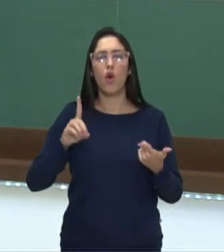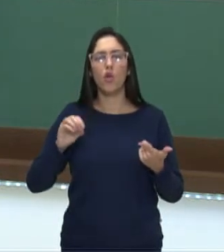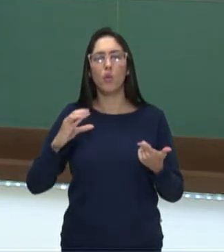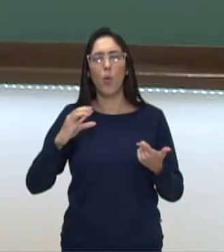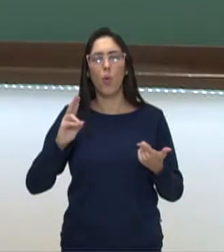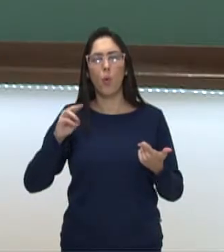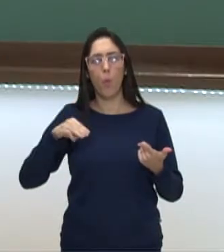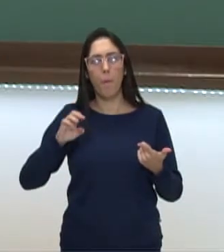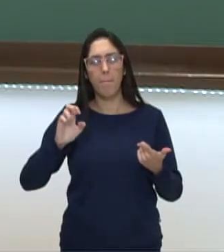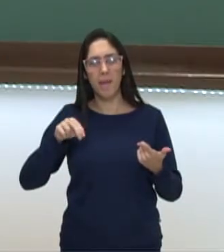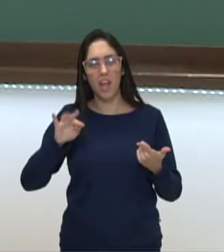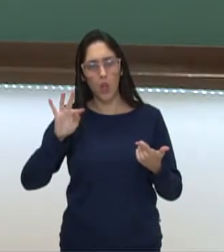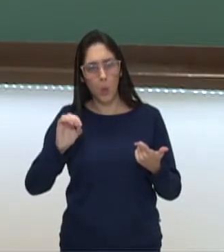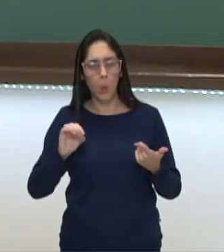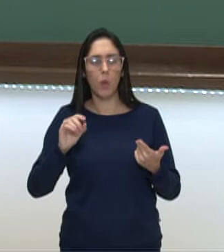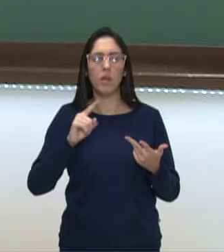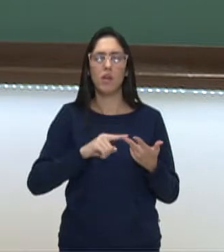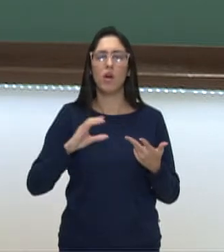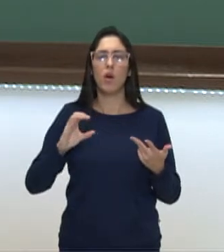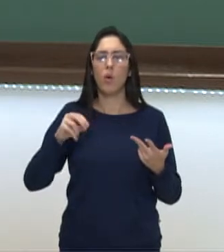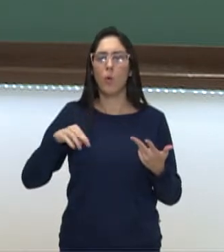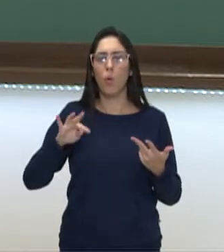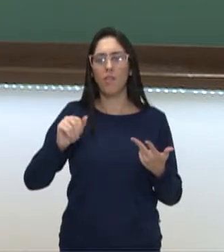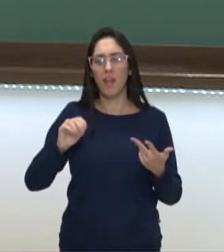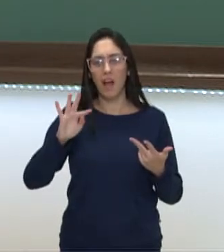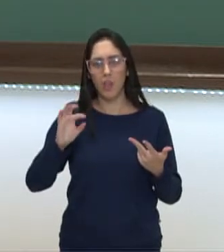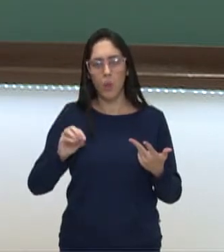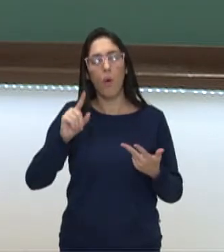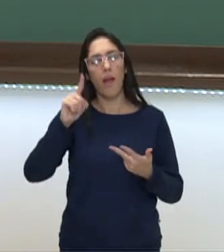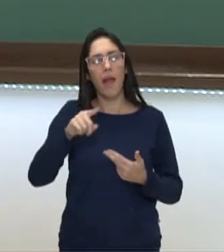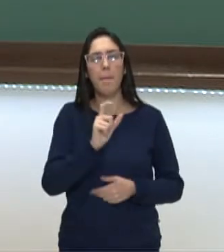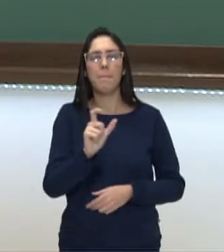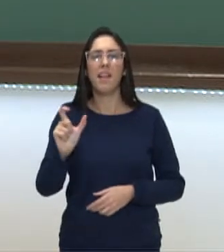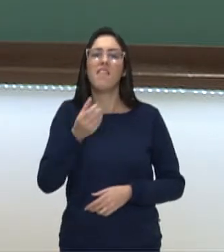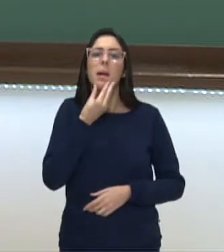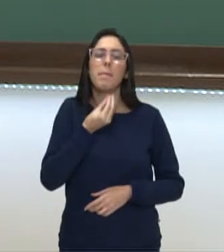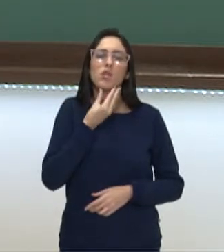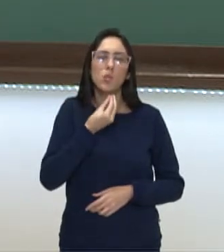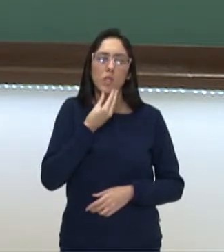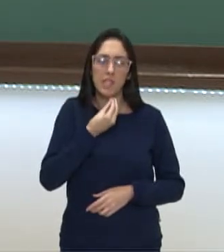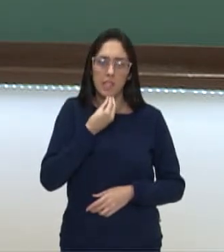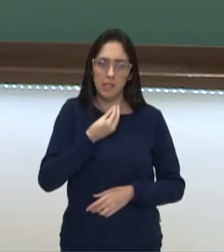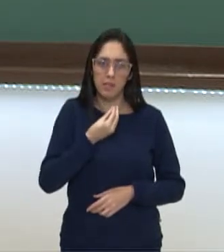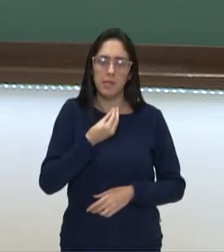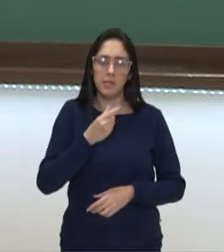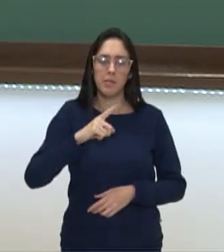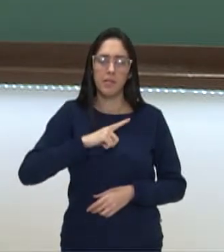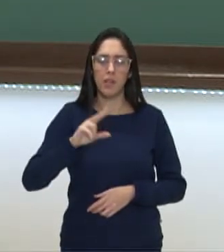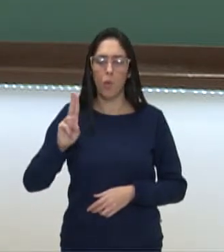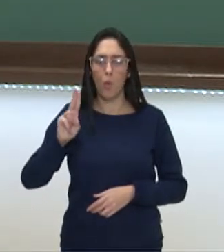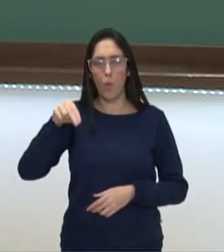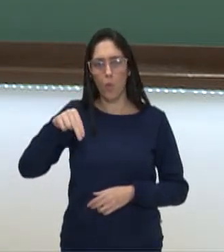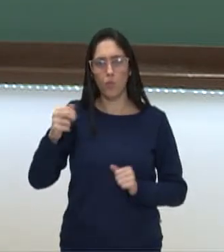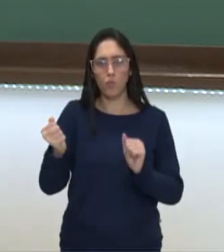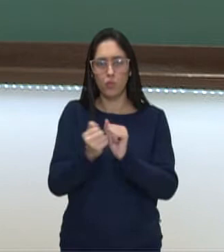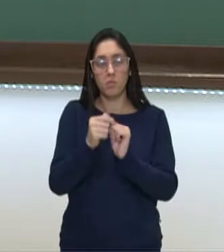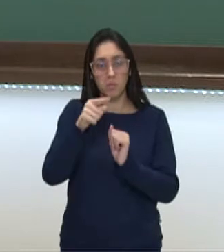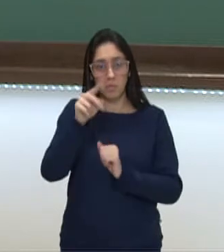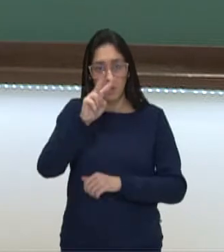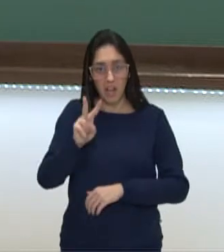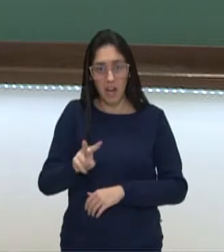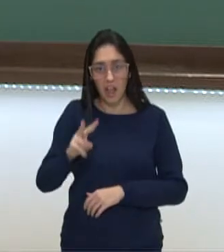palavras, termos, substantivos masculinos aqui e trazendo esse termo na frente. Se quiserem ler a